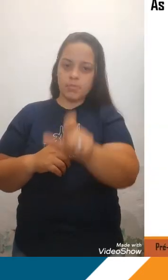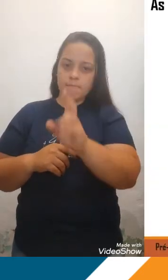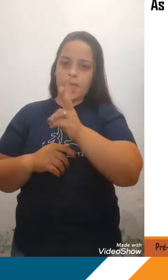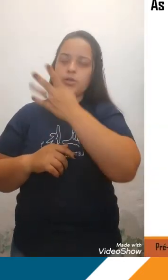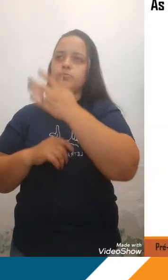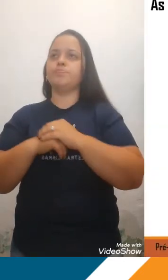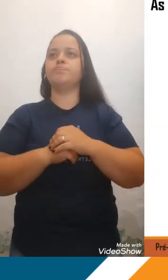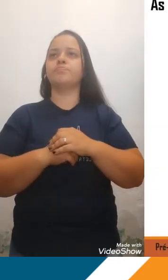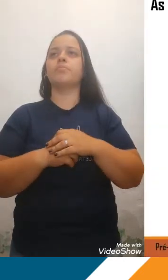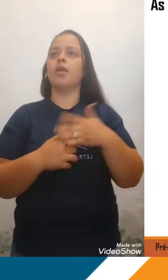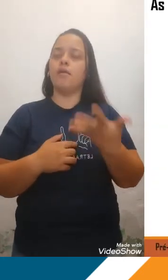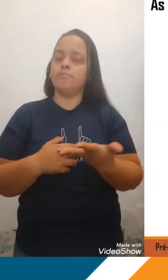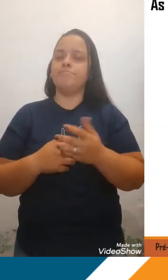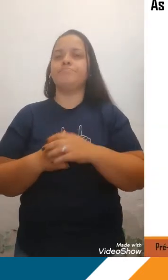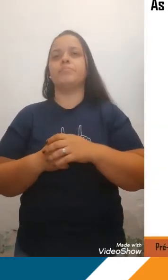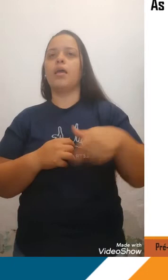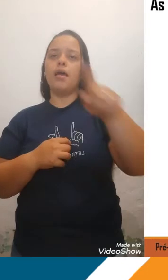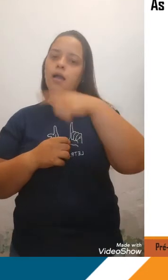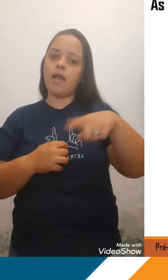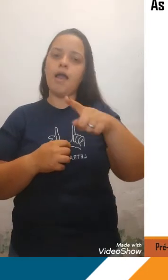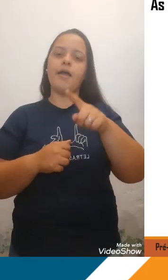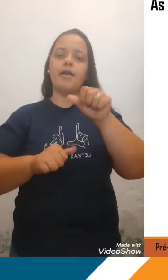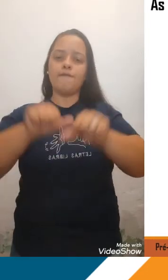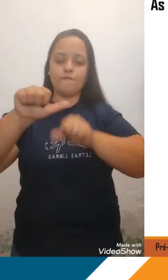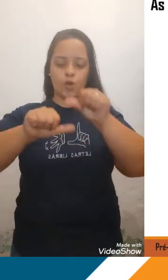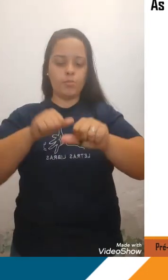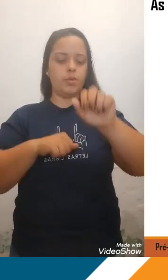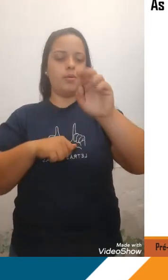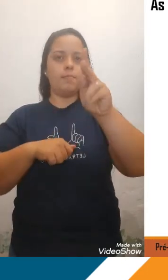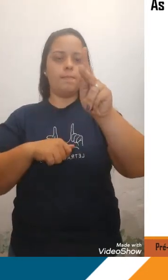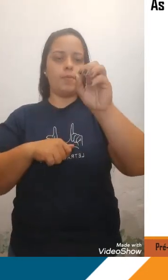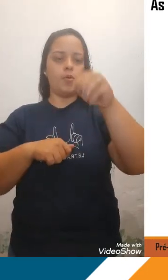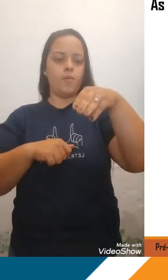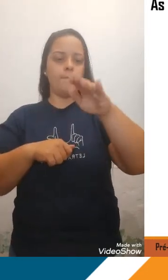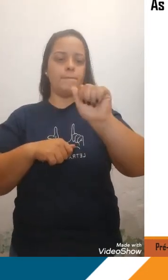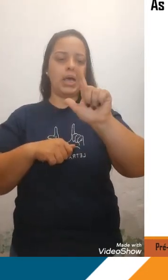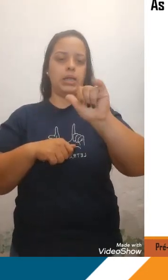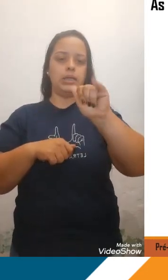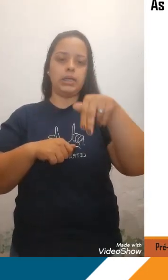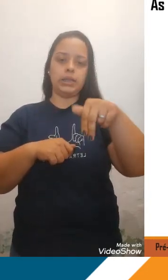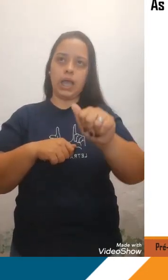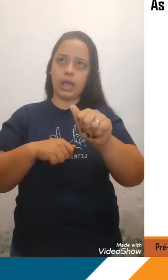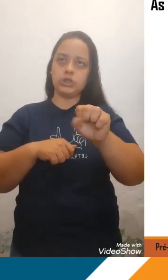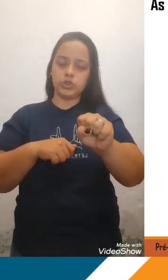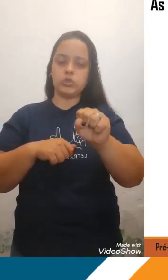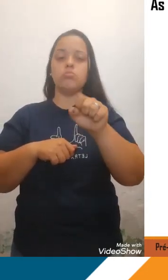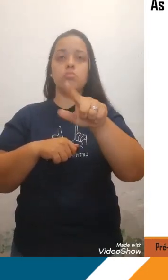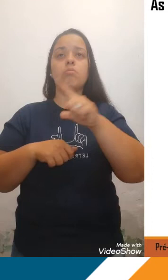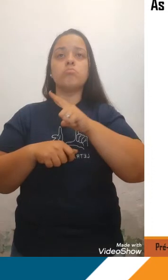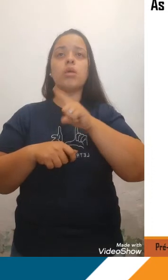pintura. Desta forma, as reformas pombalinas tinham como objetivo formular um